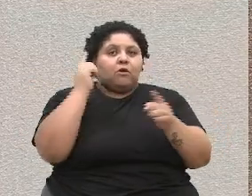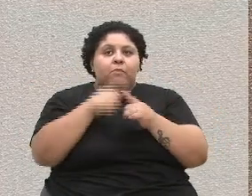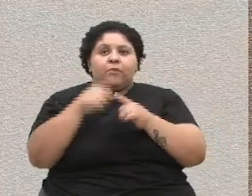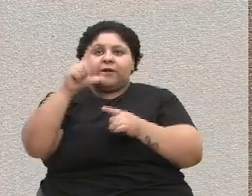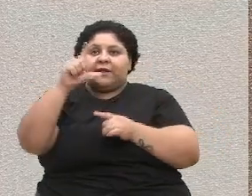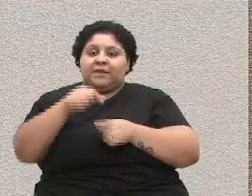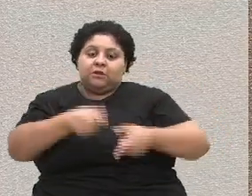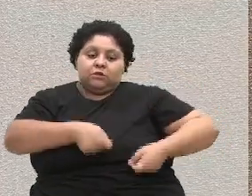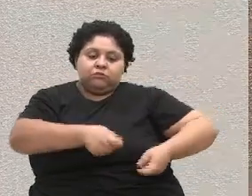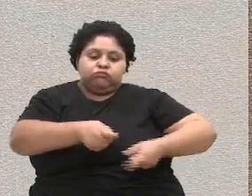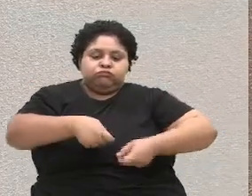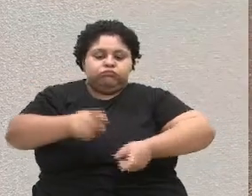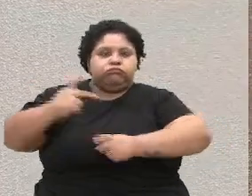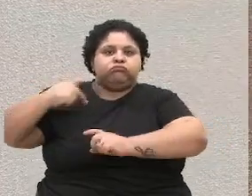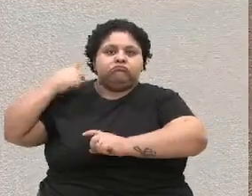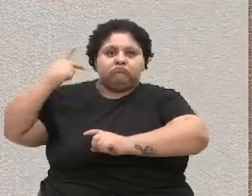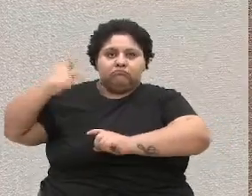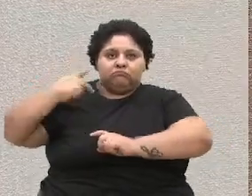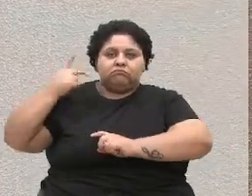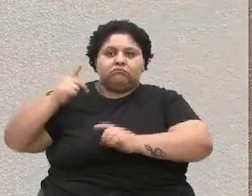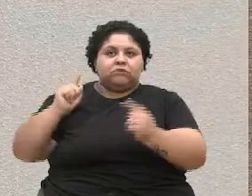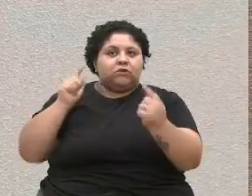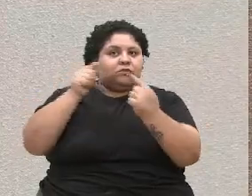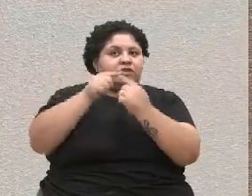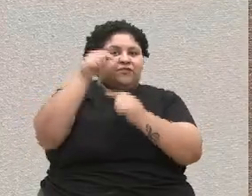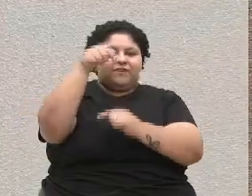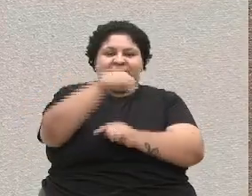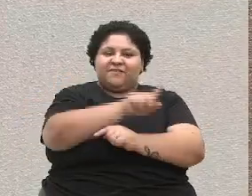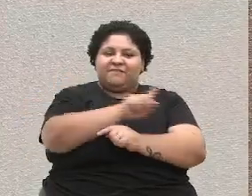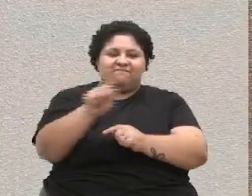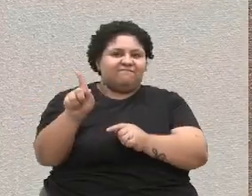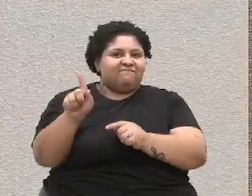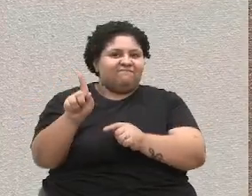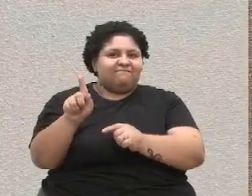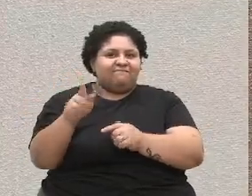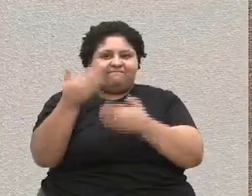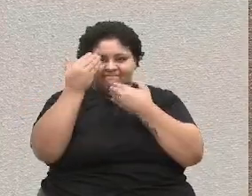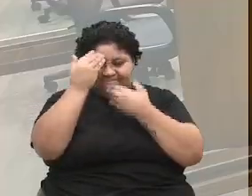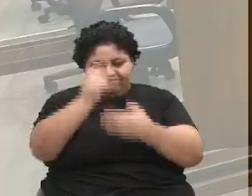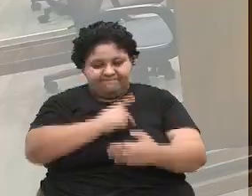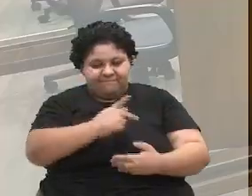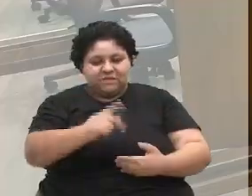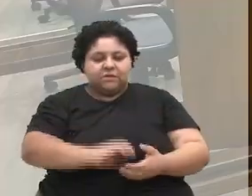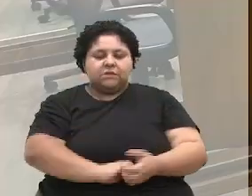gastos públicos, que é uma tarefa que nós não estamos fazendo aqui no Brasil. Obrigado, senhora presidente.